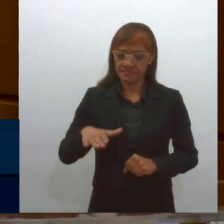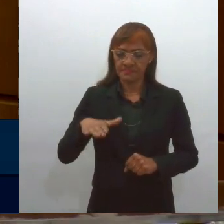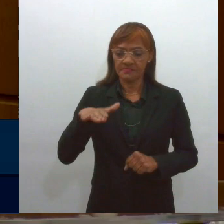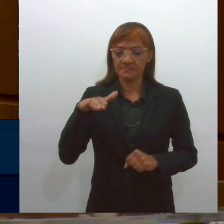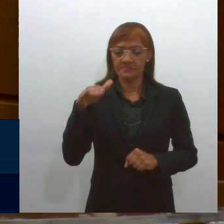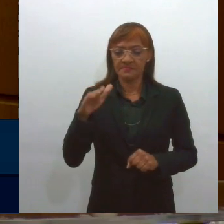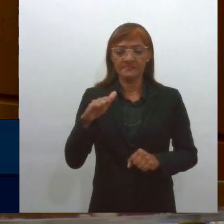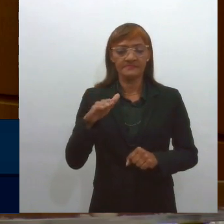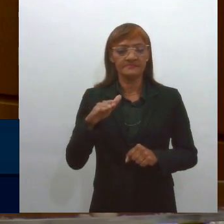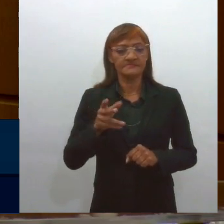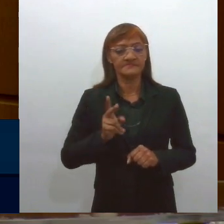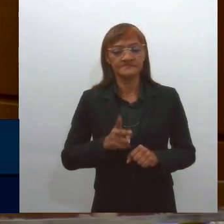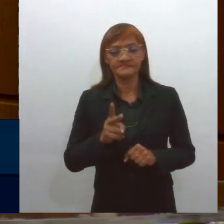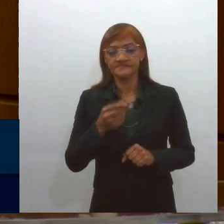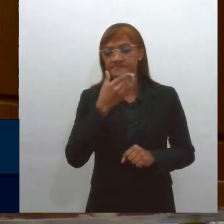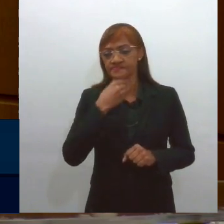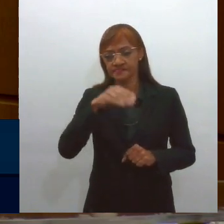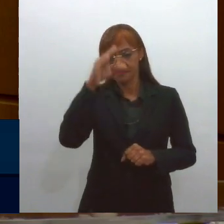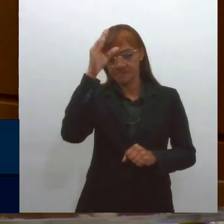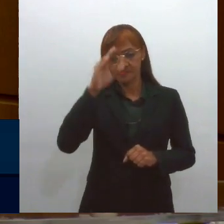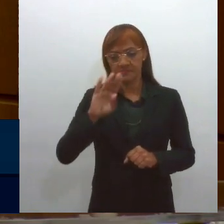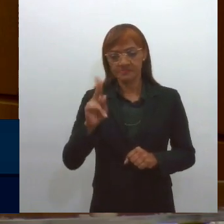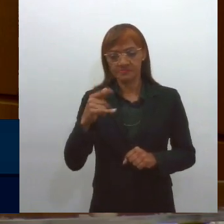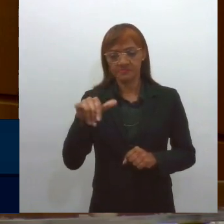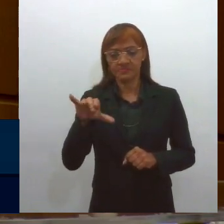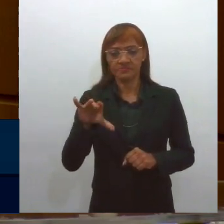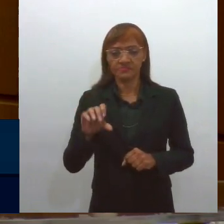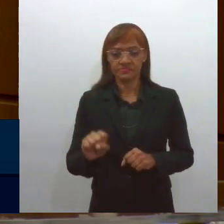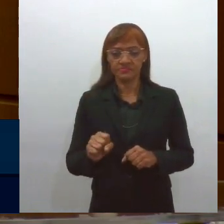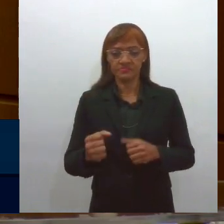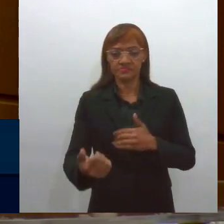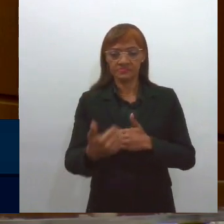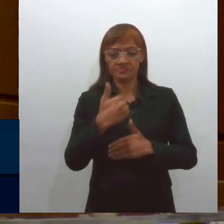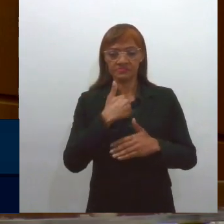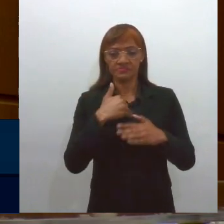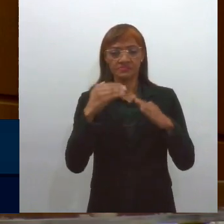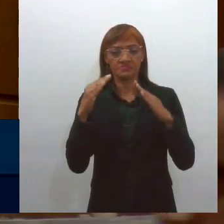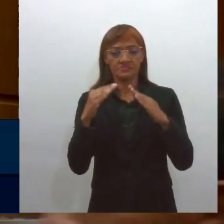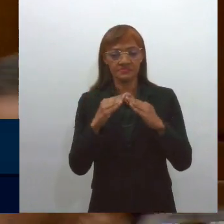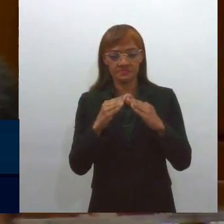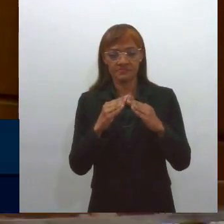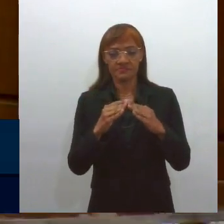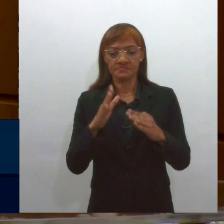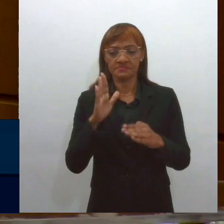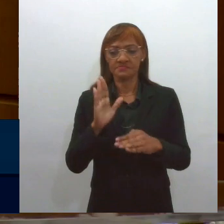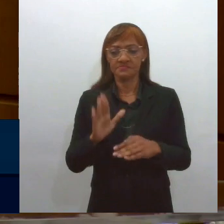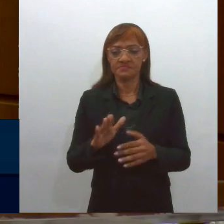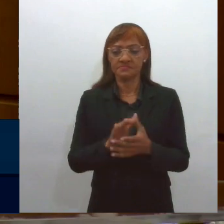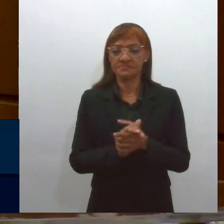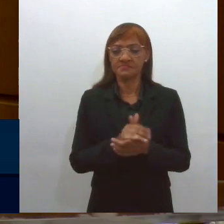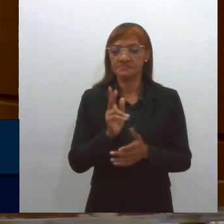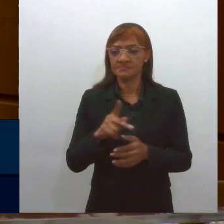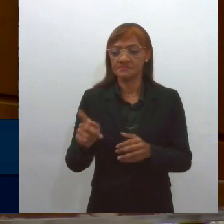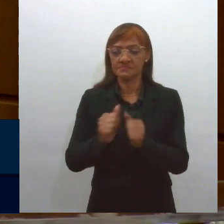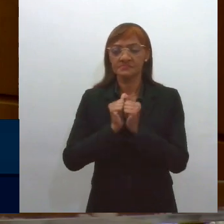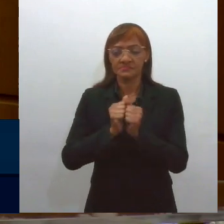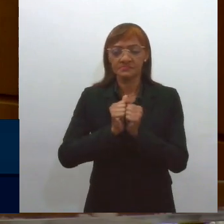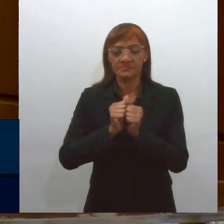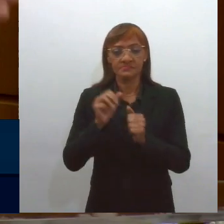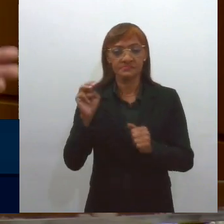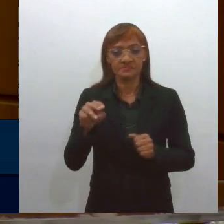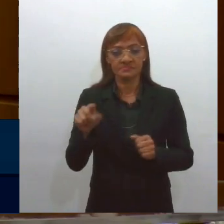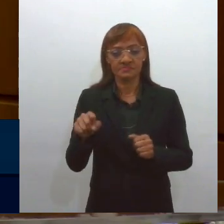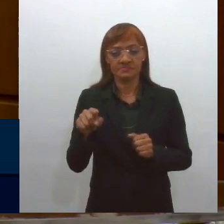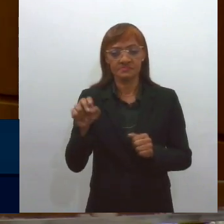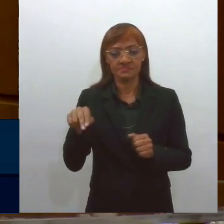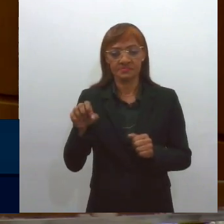chegava em minha casa para falar com a professora dele, Maria Neves, a minha mãe. E mesmo que